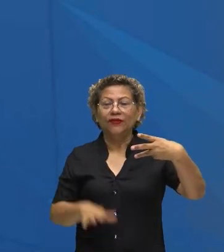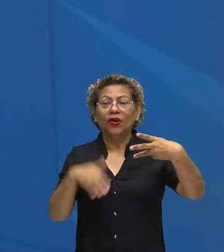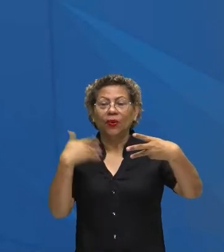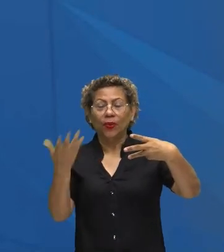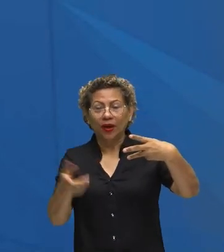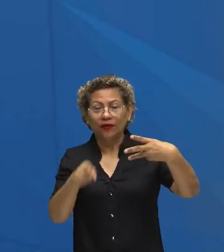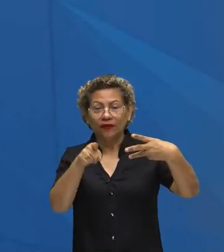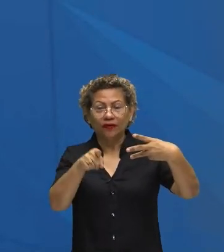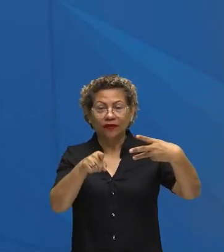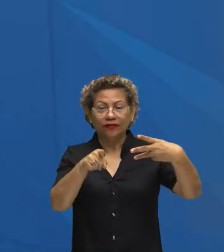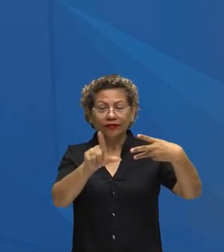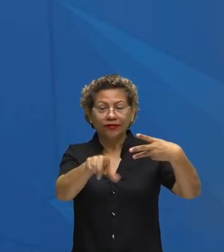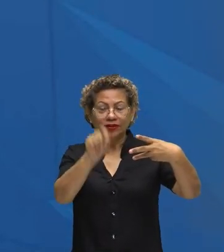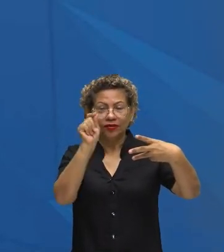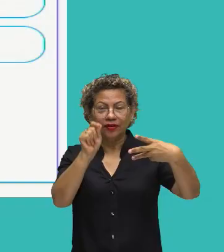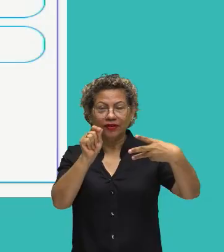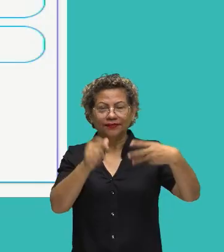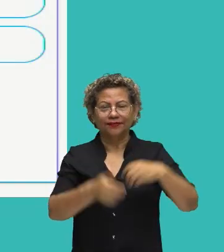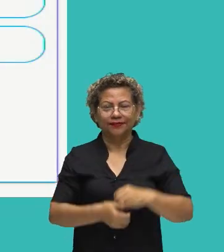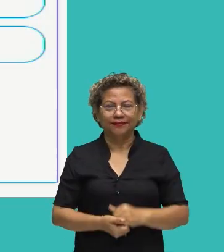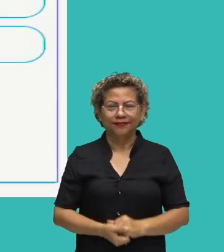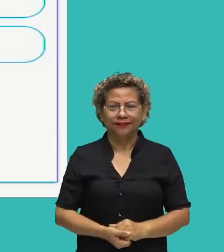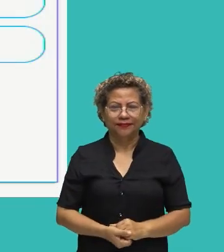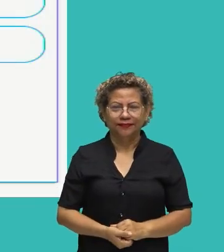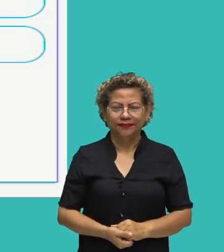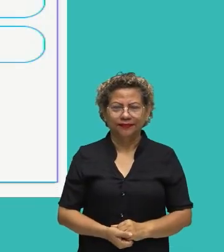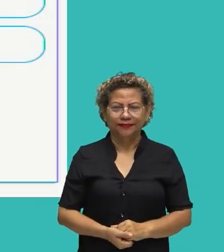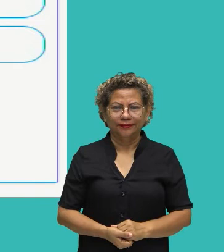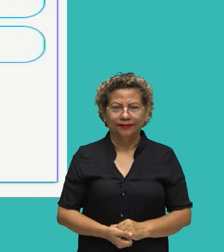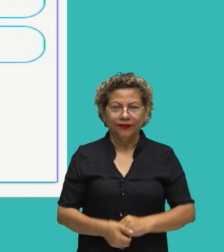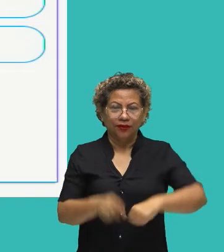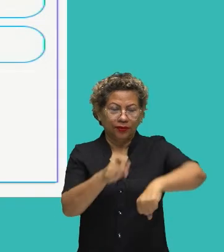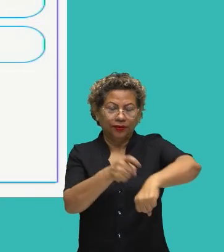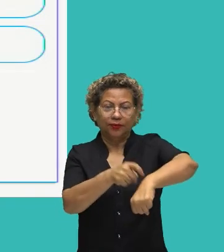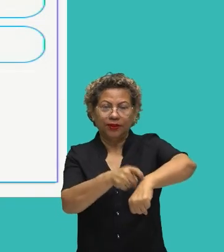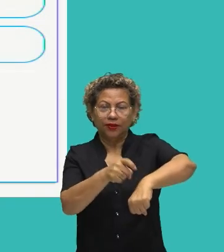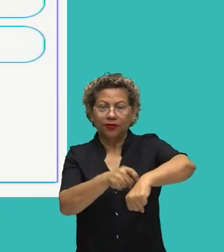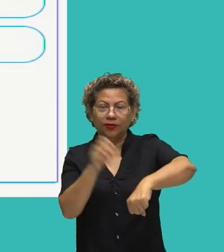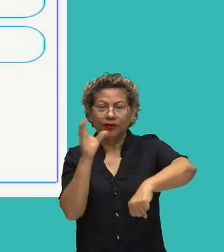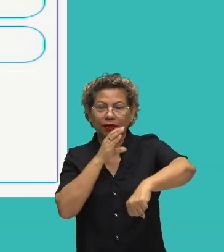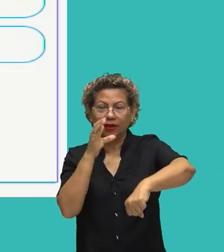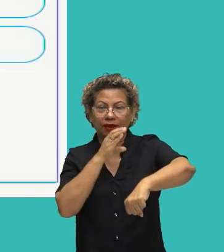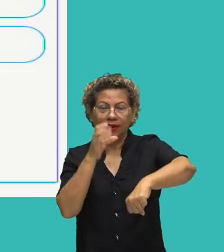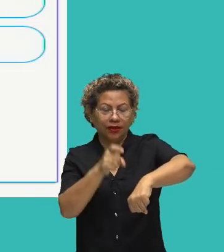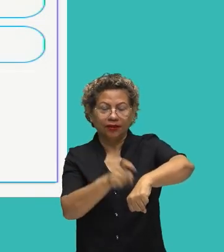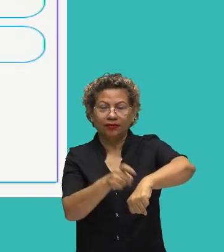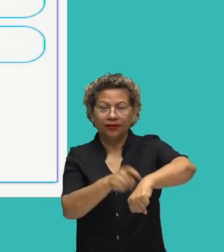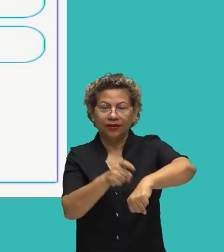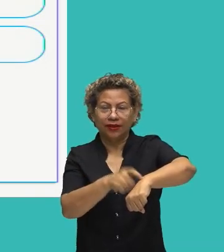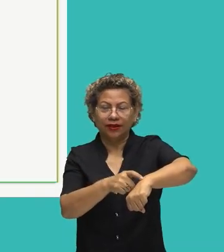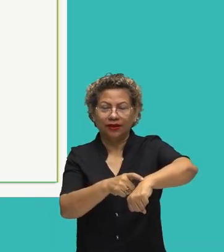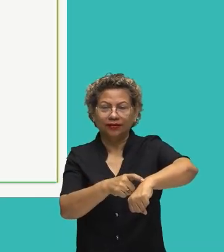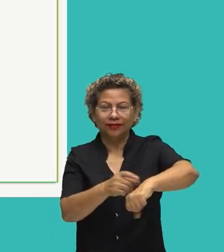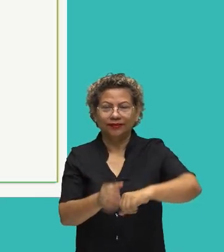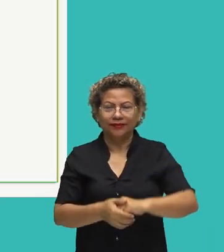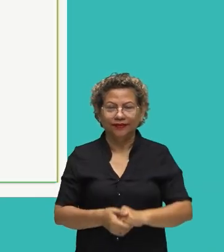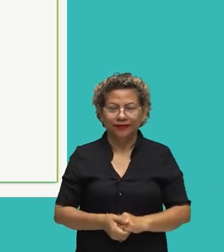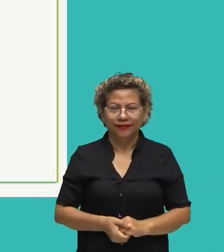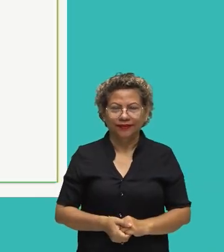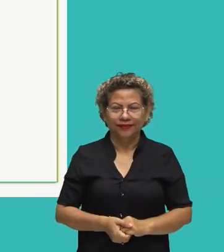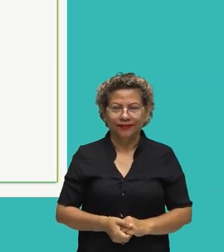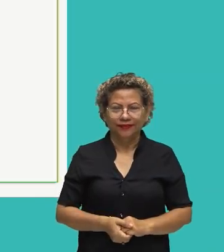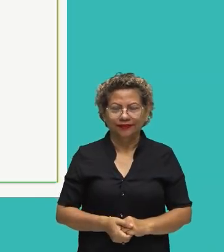quiz na tela, vamos lá. Respondendo ali rapidinho, o tempo está acabando, 1